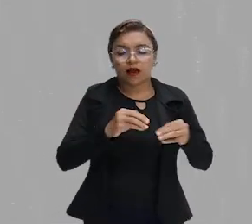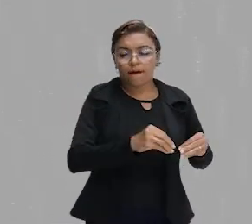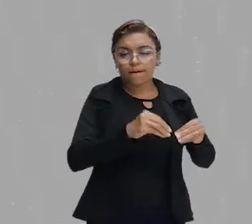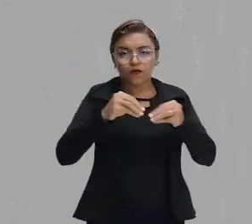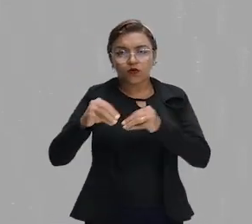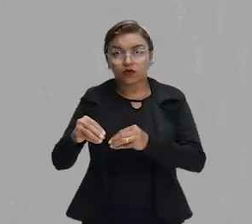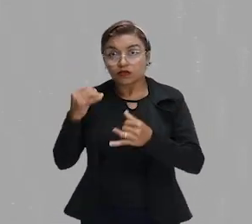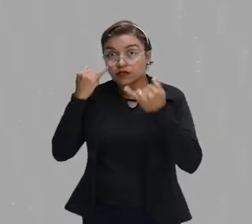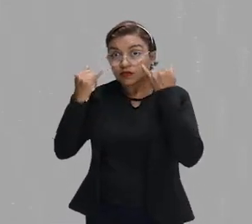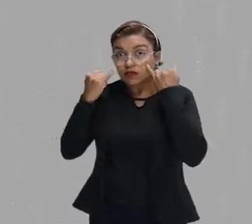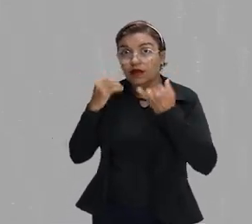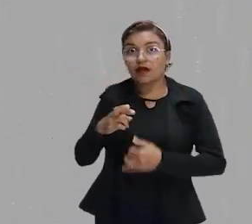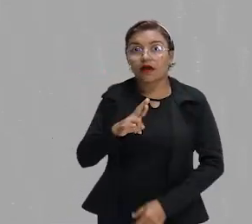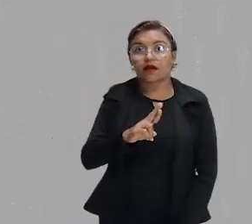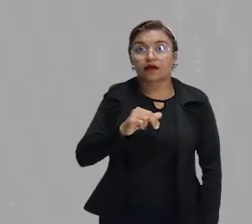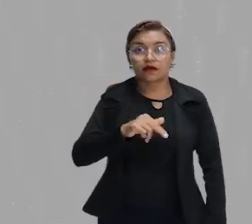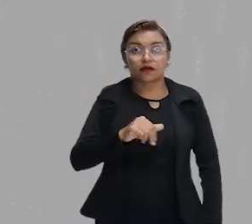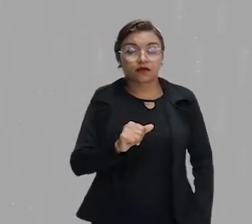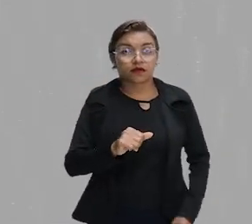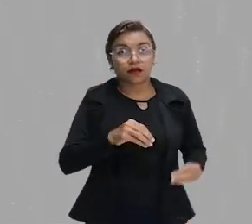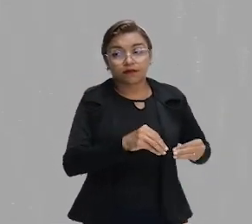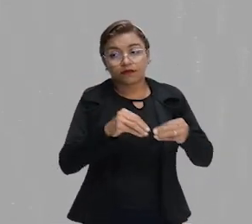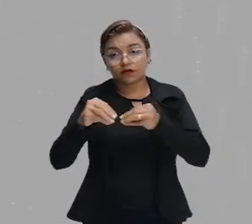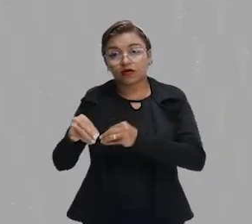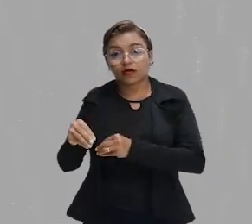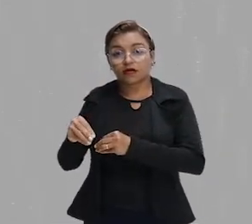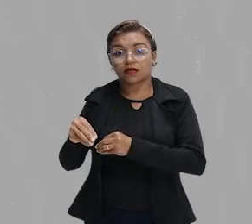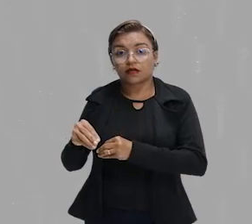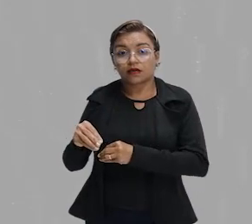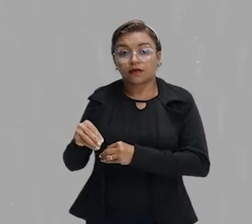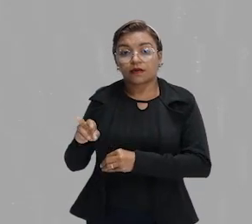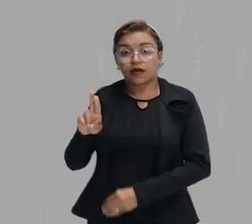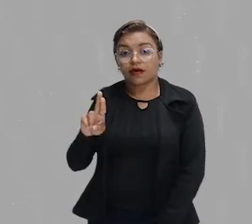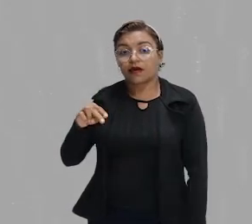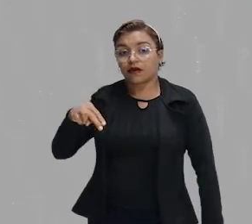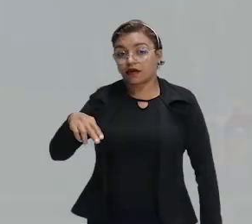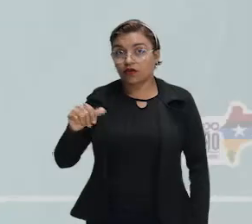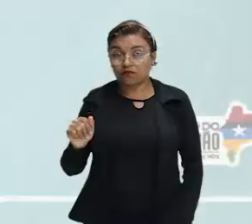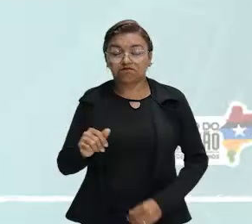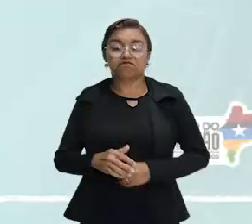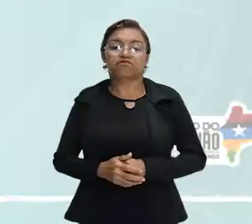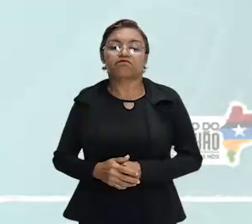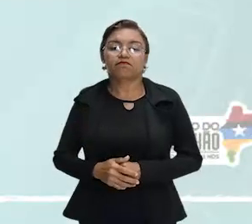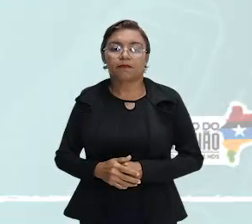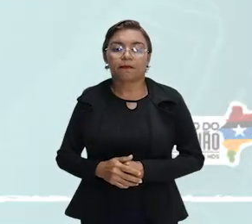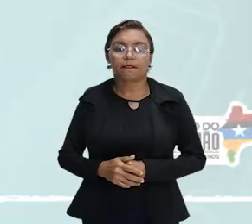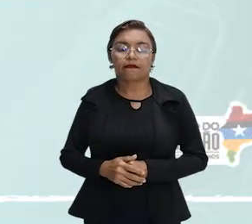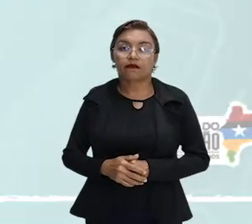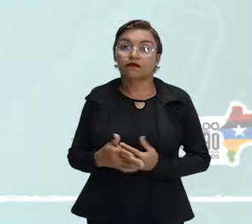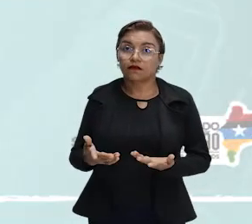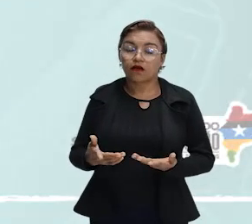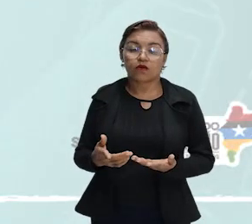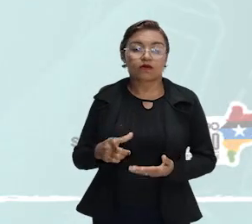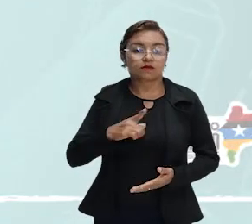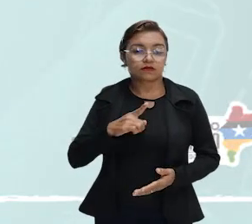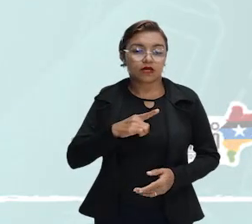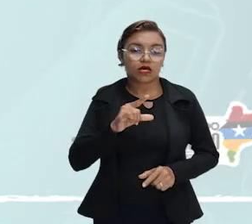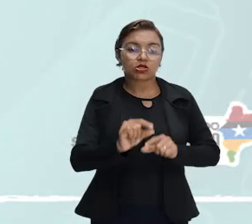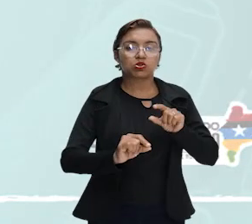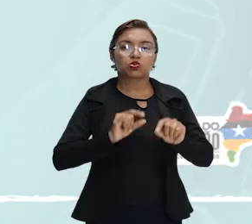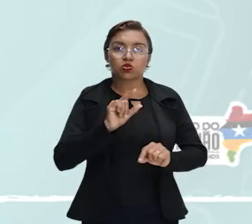da informação do RNA para DNA? Então, olha só, essas que são as alternativas,